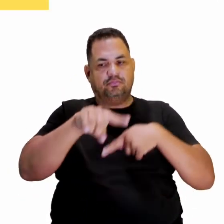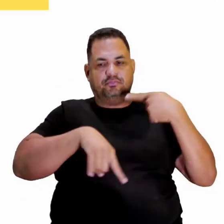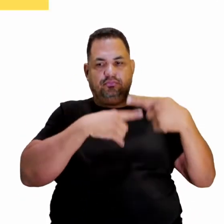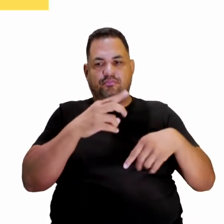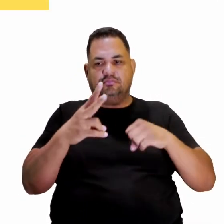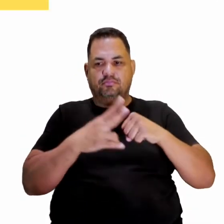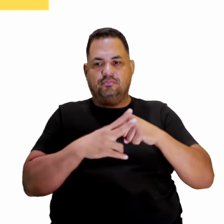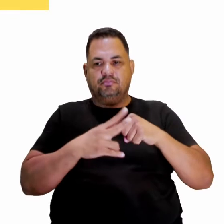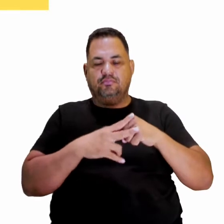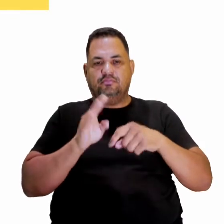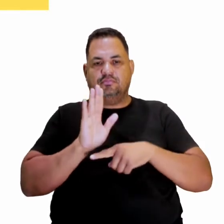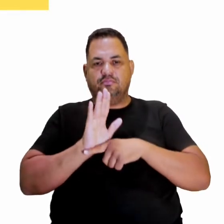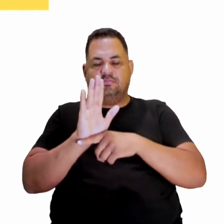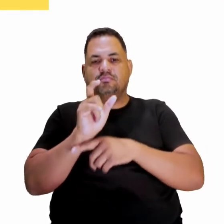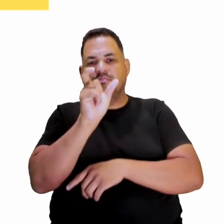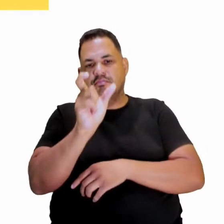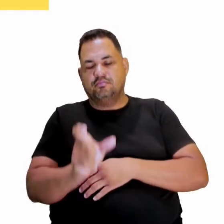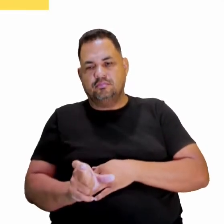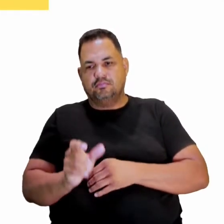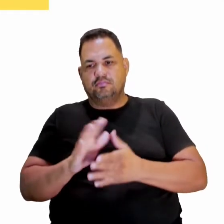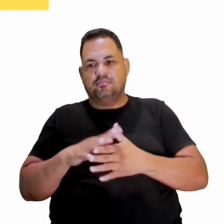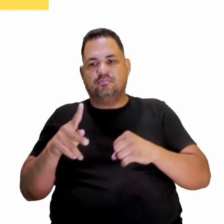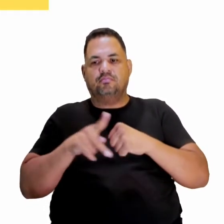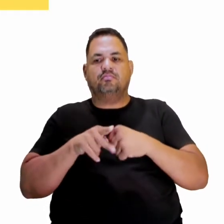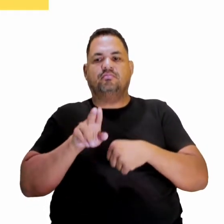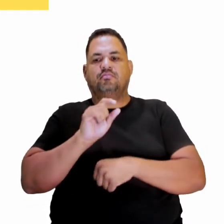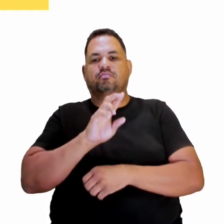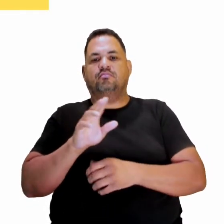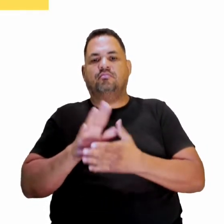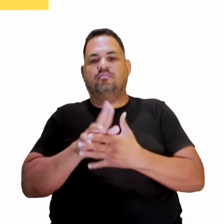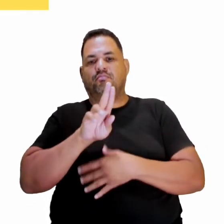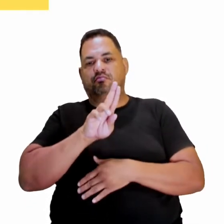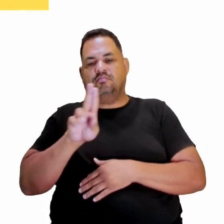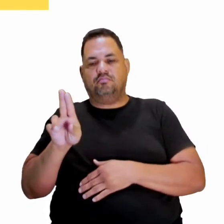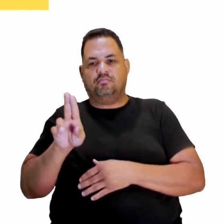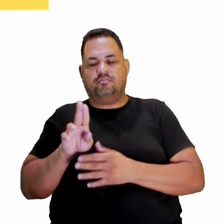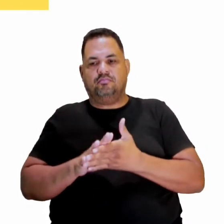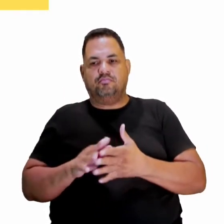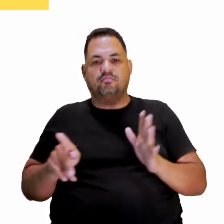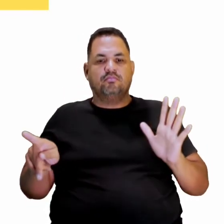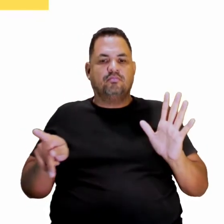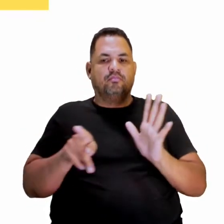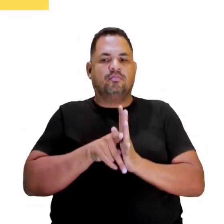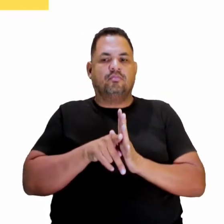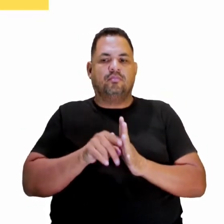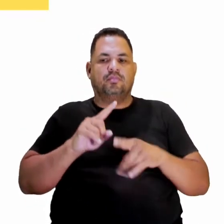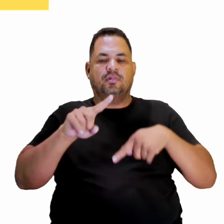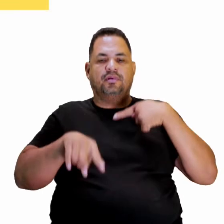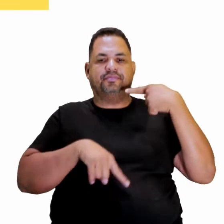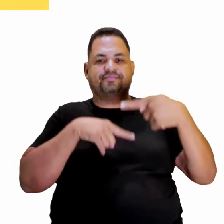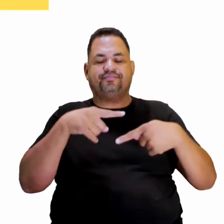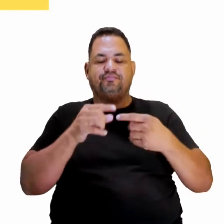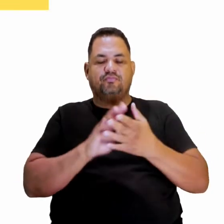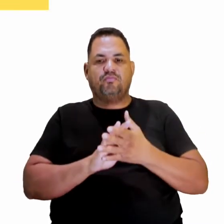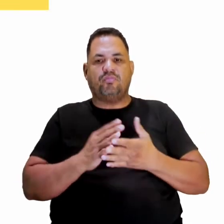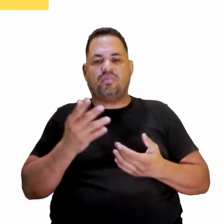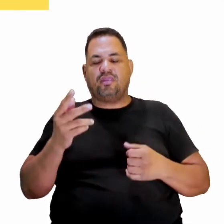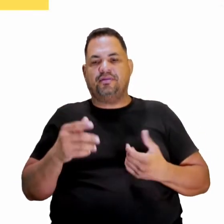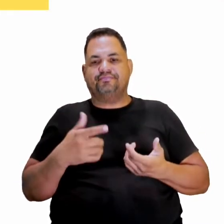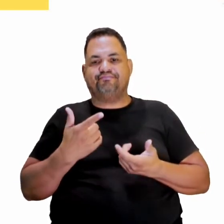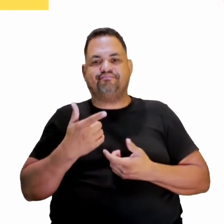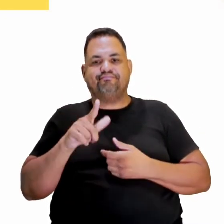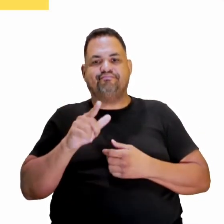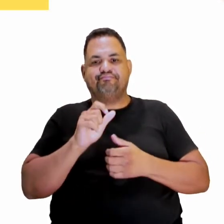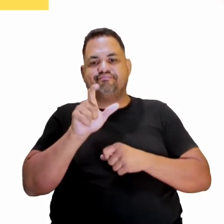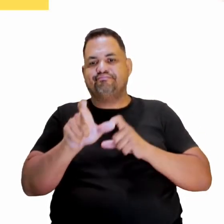auxiliar do passado, depois sujeito, pronome pessoal, nome próprio, sabe lá o que você vai colocar, depois o verbo principal sem flexão,